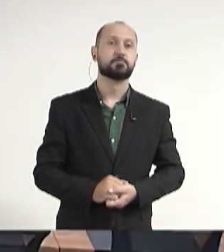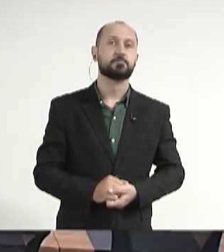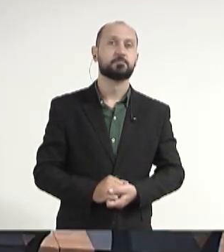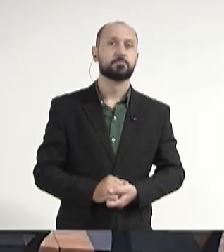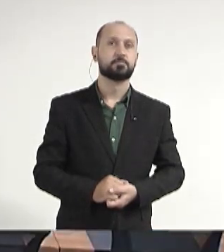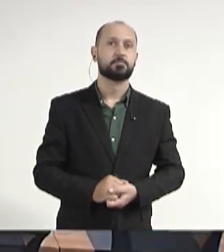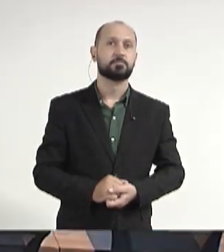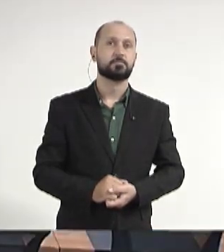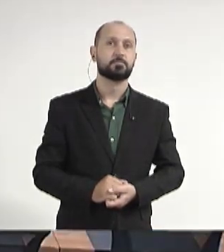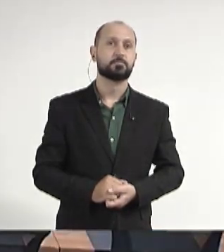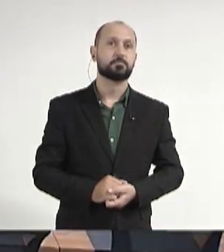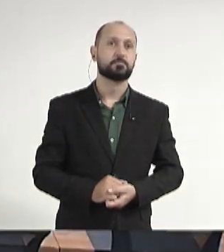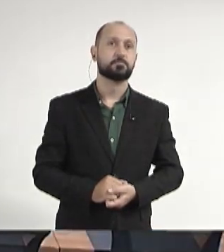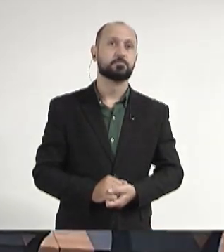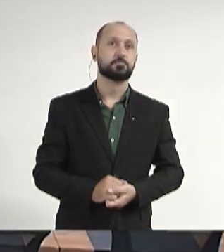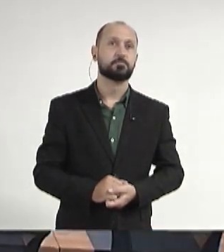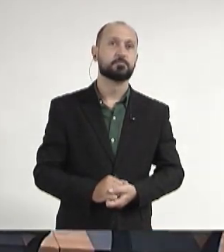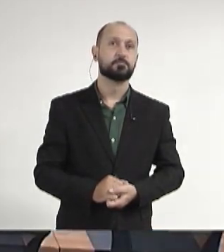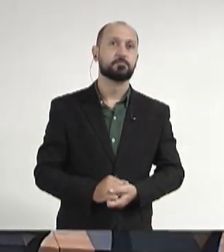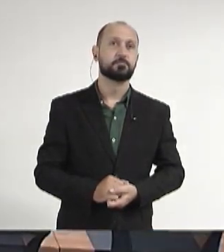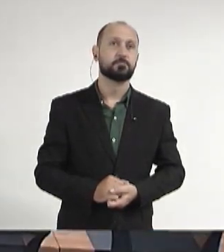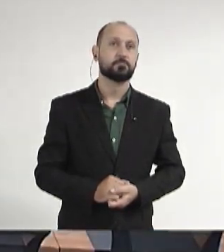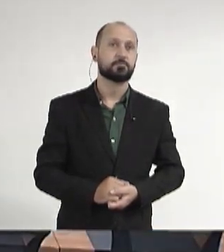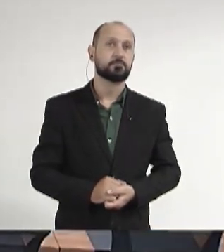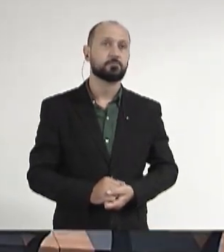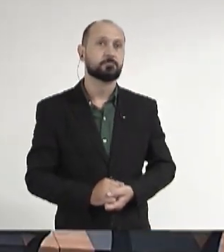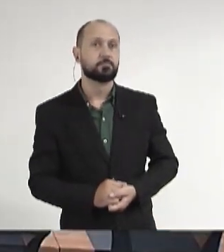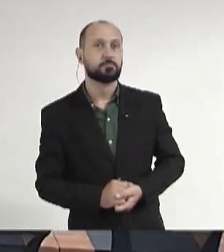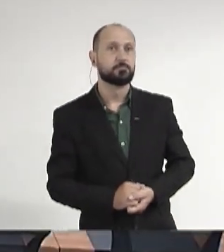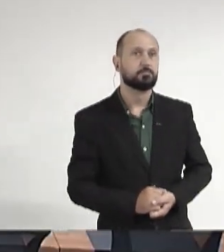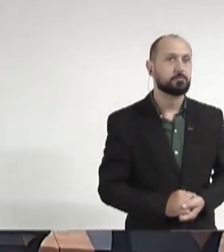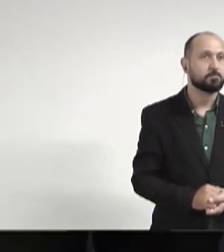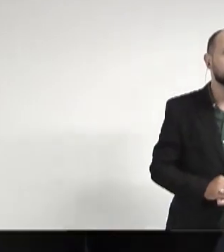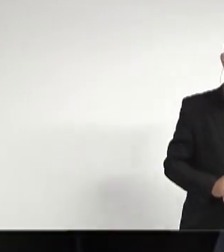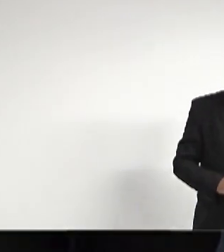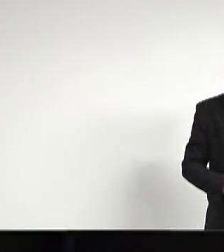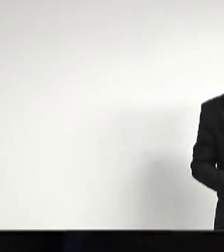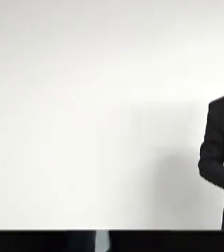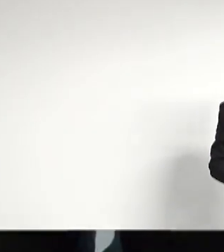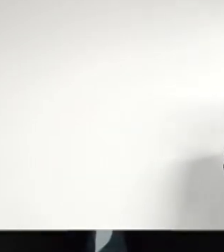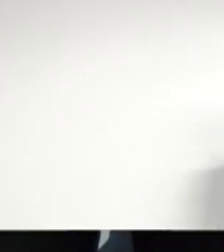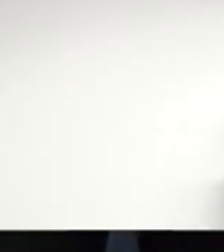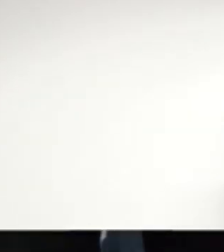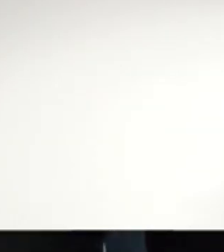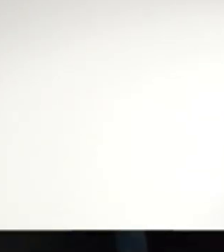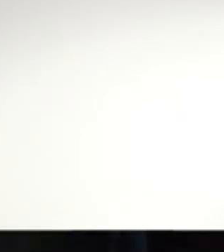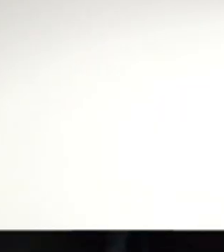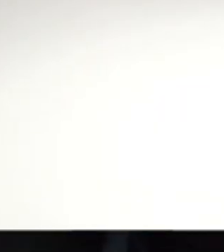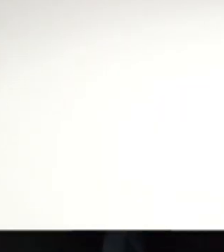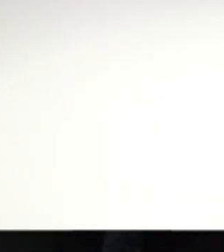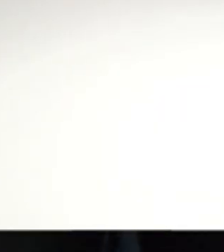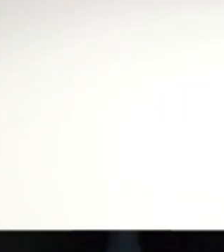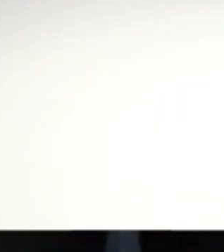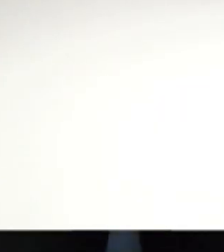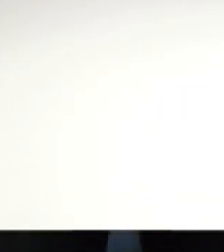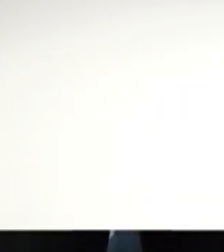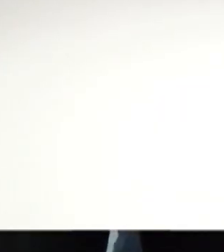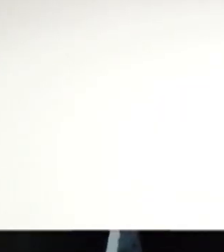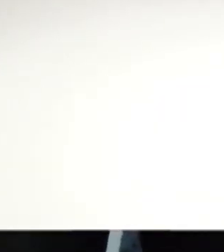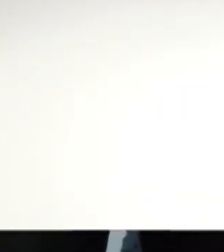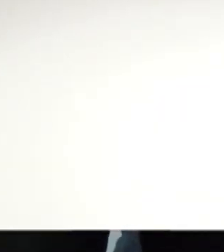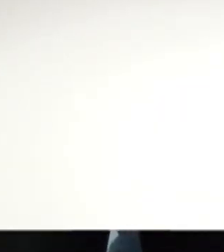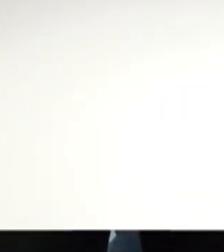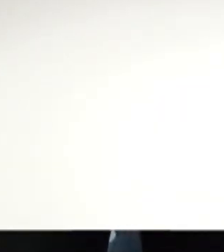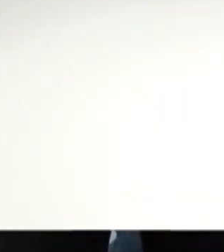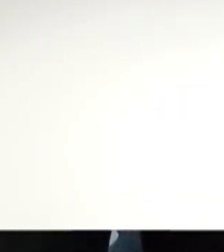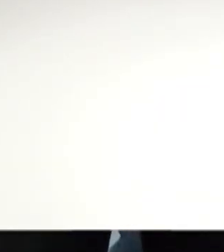de conscientização. Muitas das vezes não é nem falta de coragem dos homens fazerem a prevenção, e